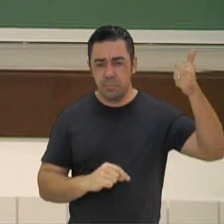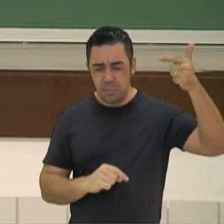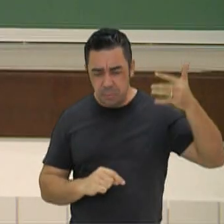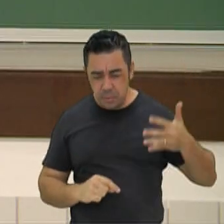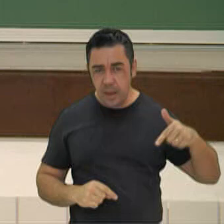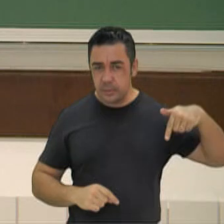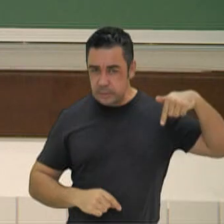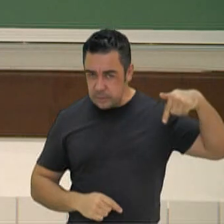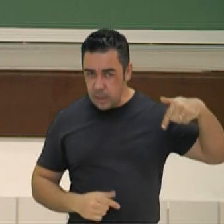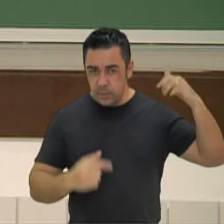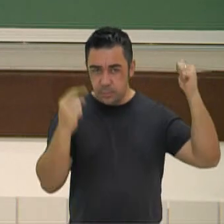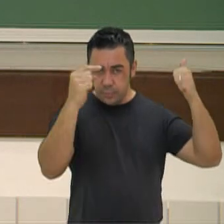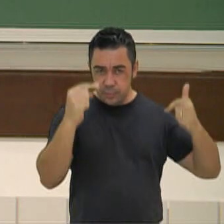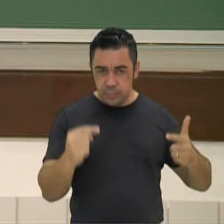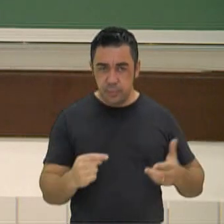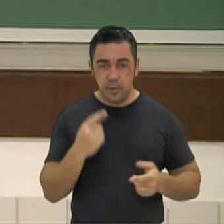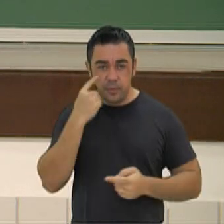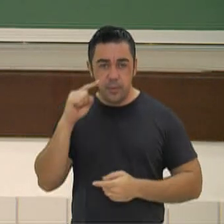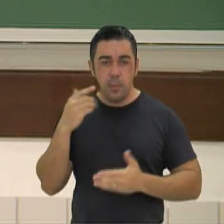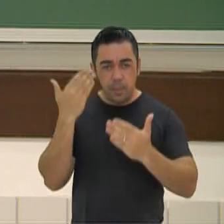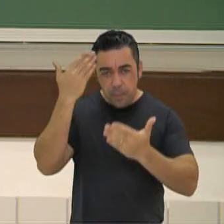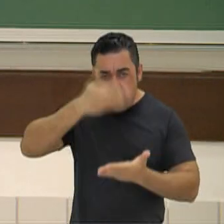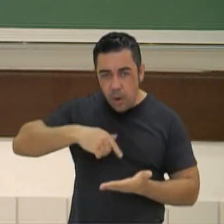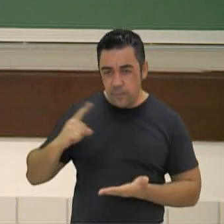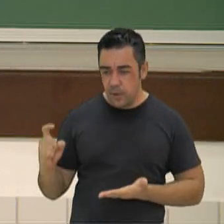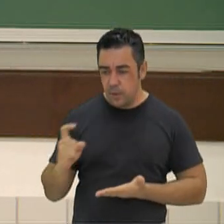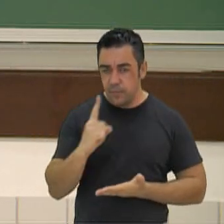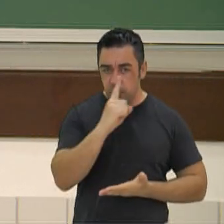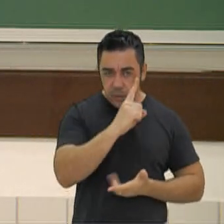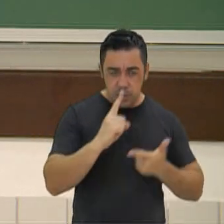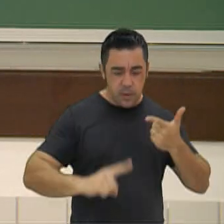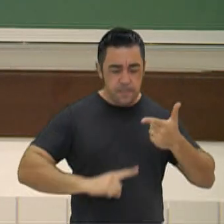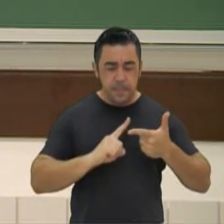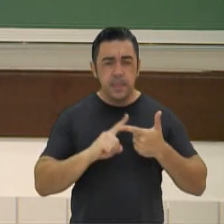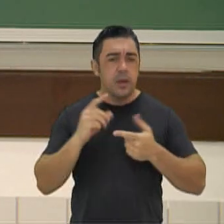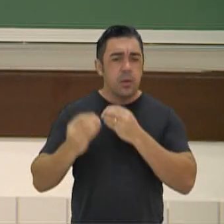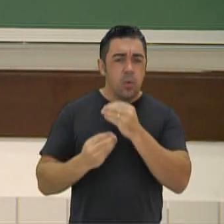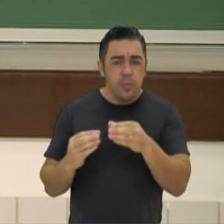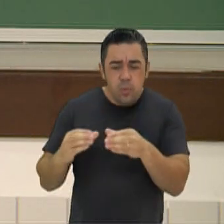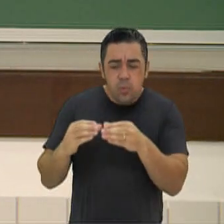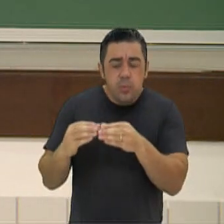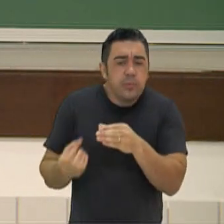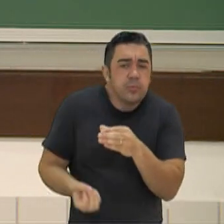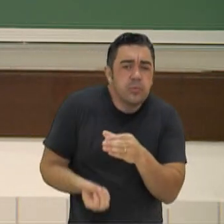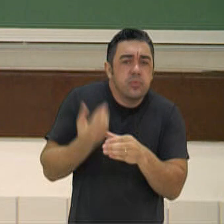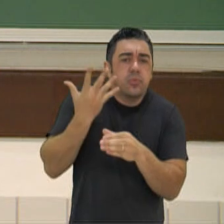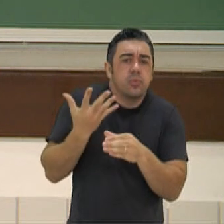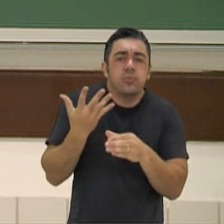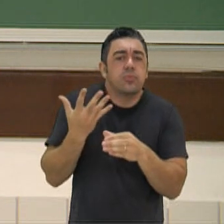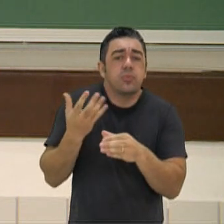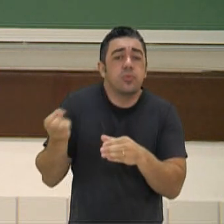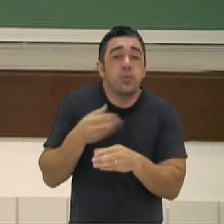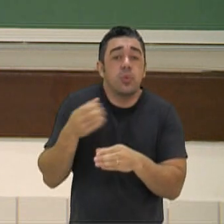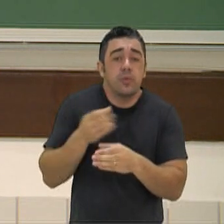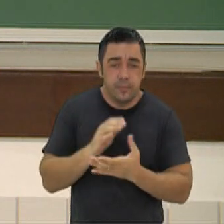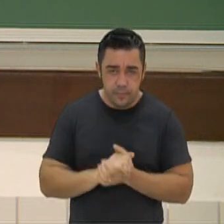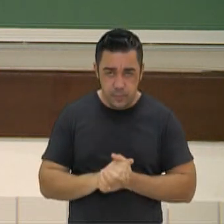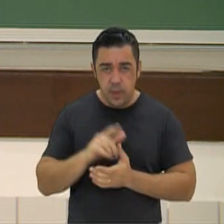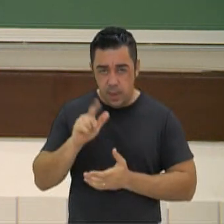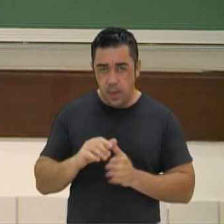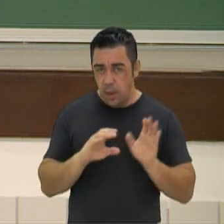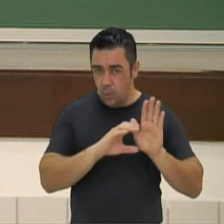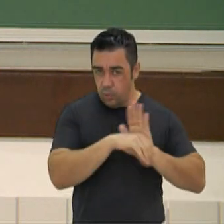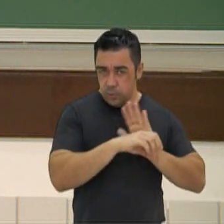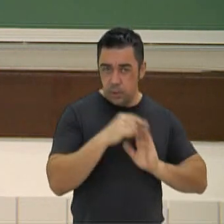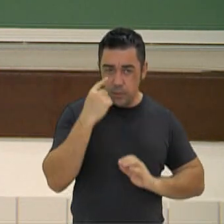pouquinho sobre evidências evolutivas e especiação, a formação de novas espécies. Tá? Então, esses são os conceitos